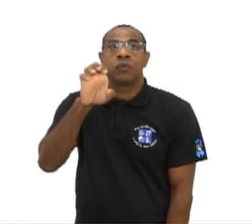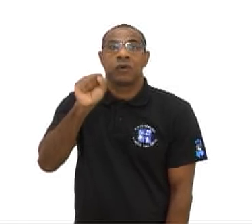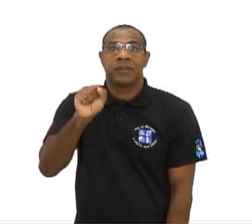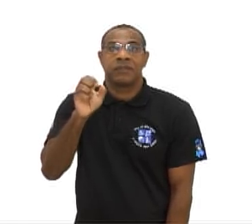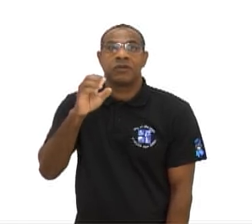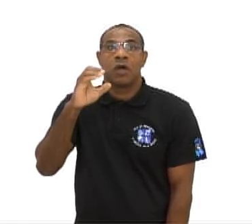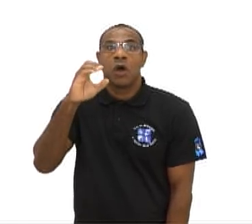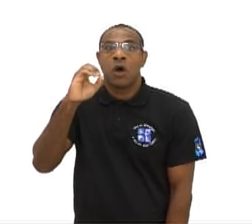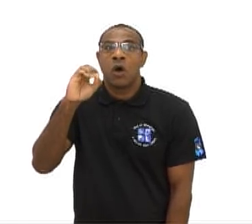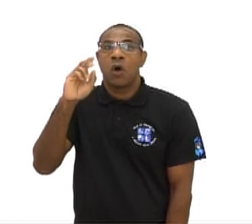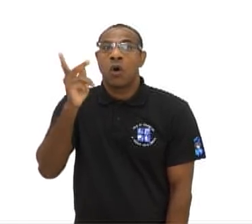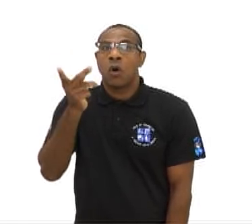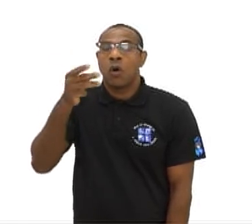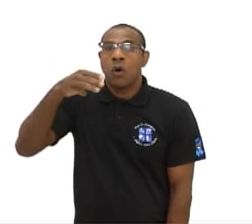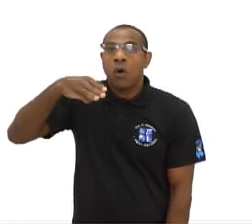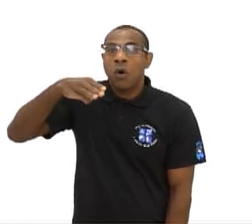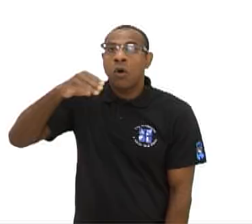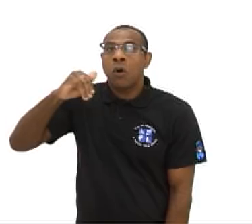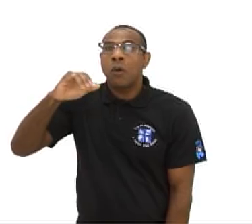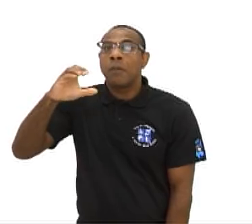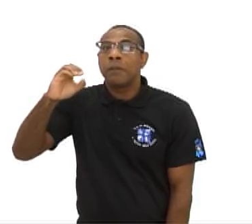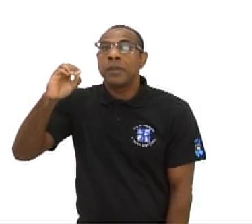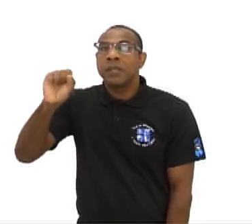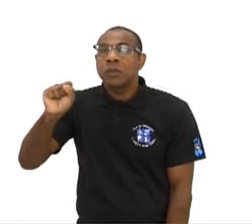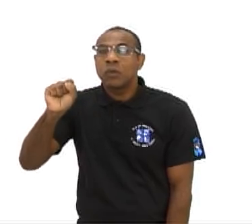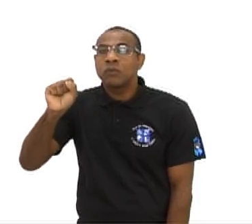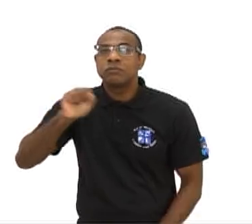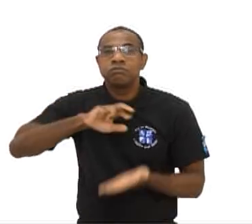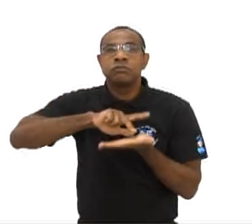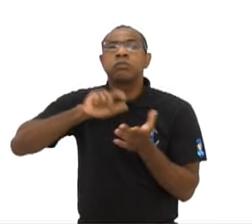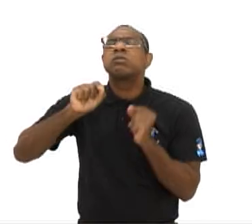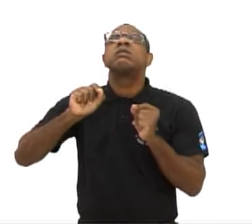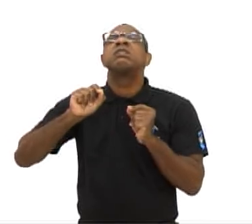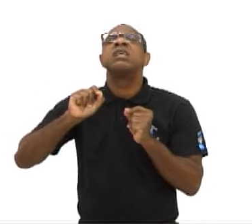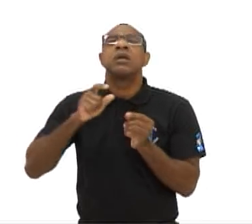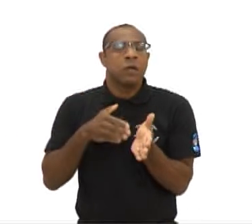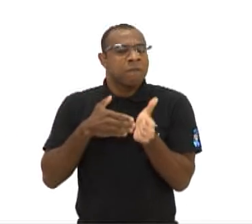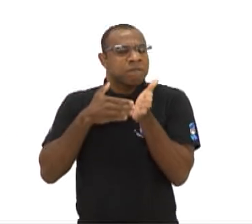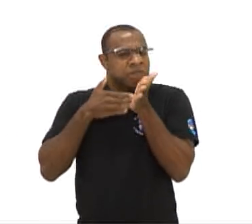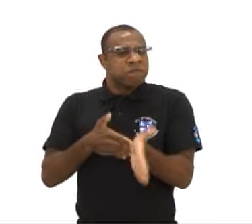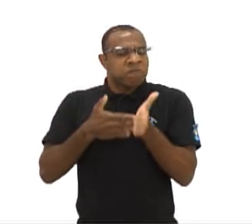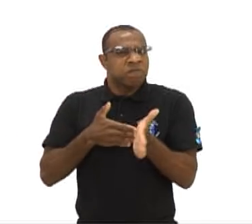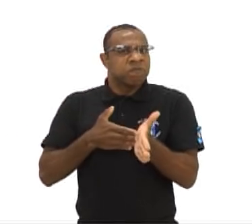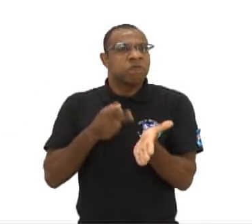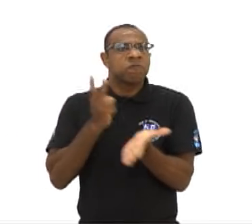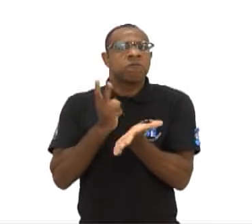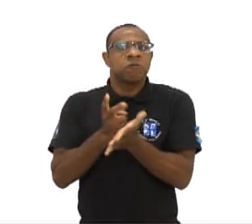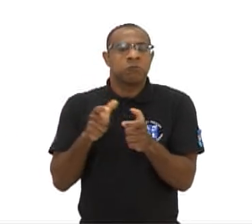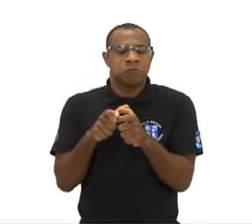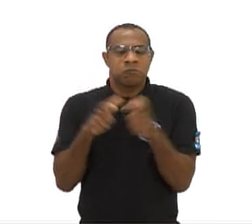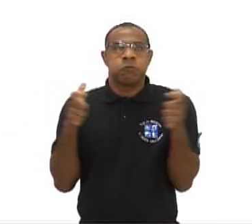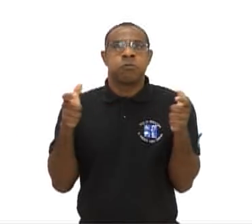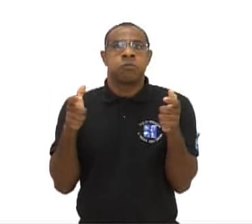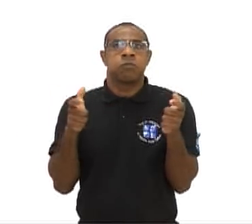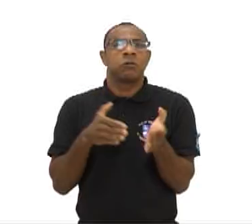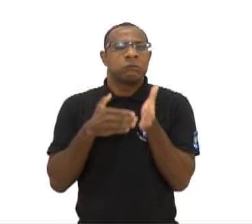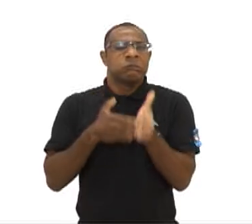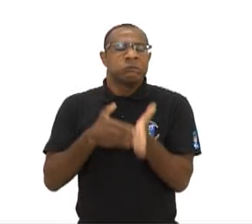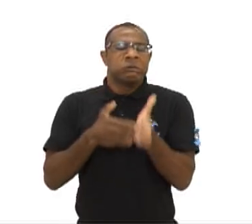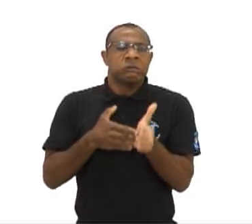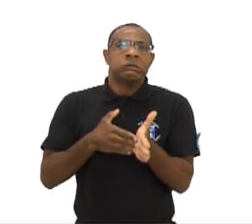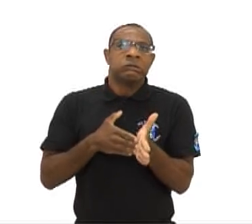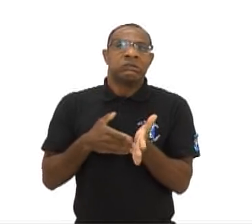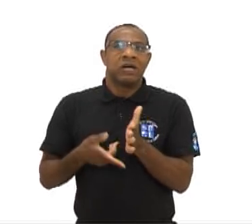é um resistor ômico? Ele é um cara que segue fielmente a proporcionalidade que eu mostrei na tela anterior.